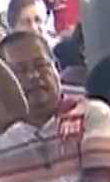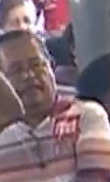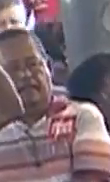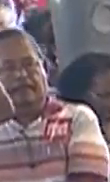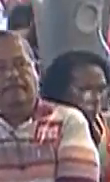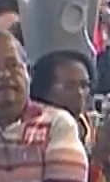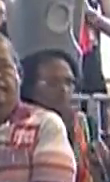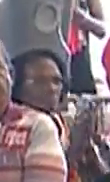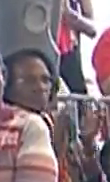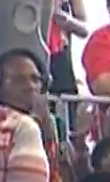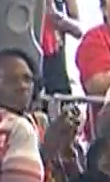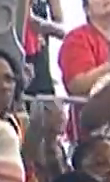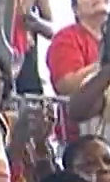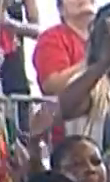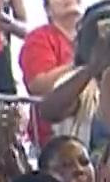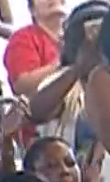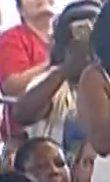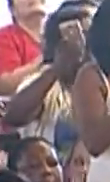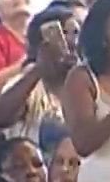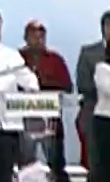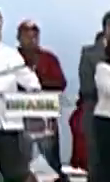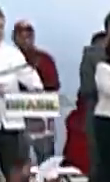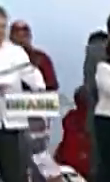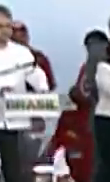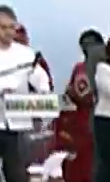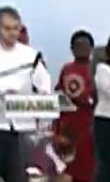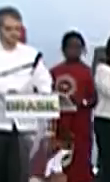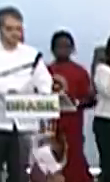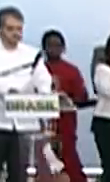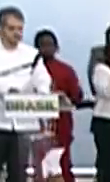E após o pronunciamento da nossa presidenta,